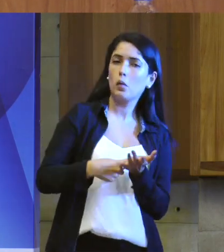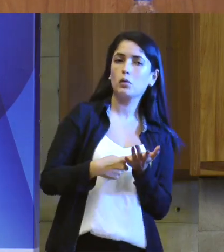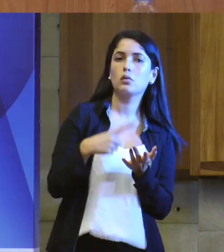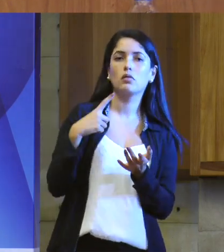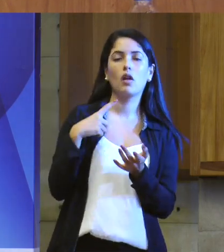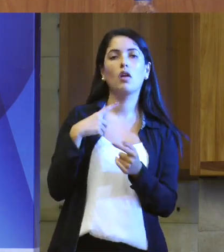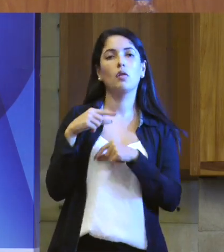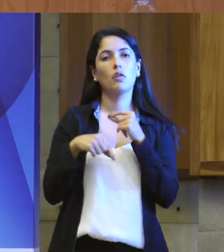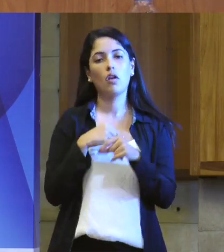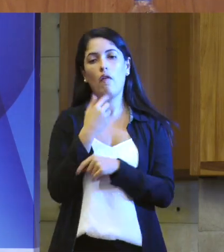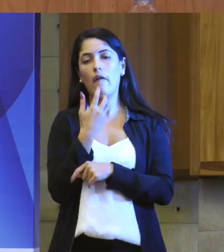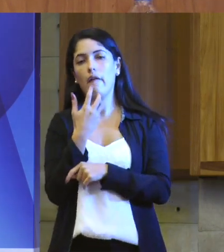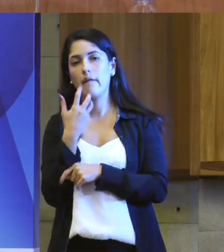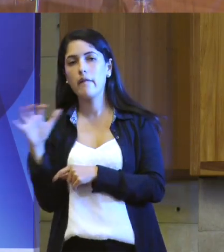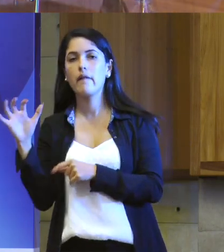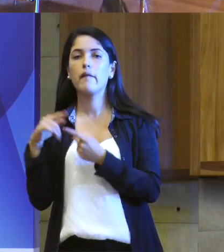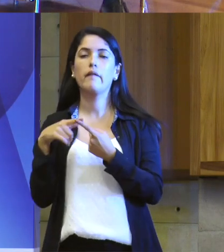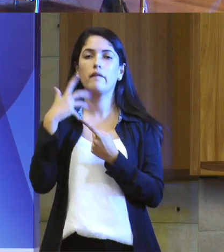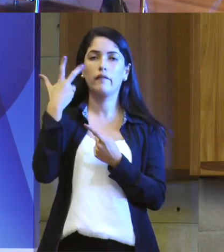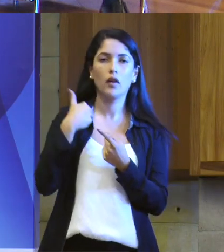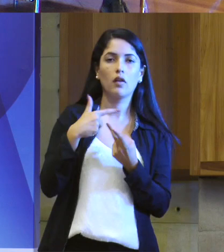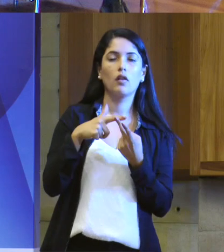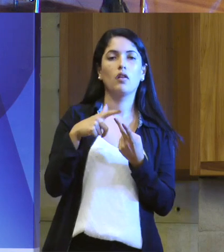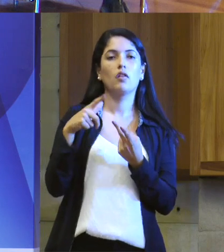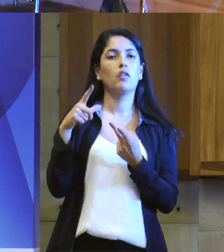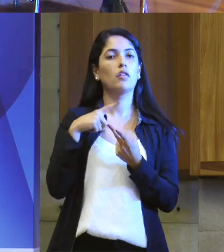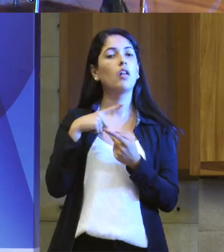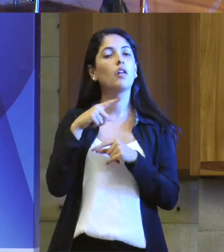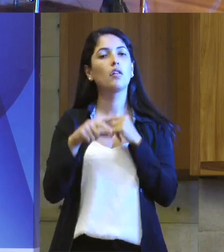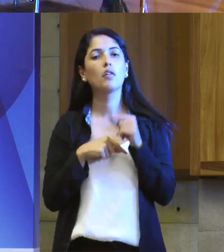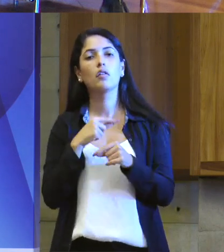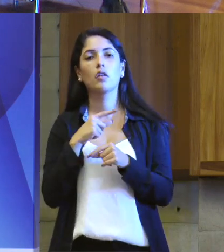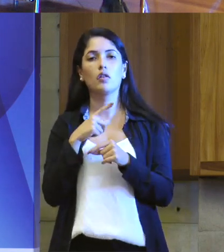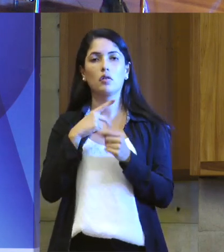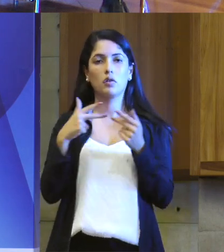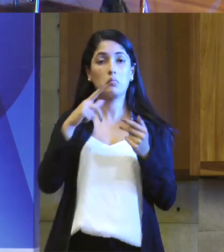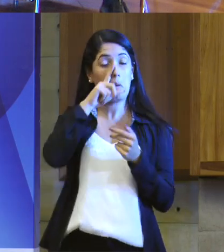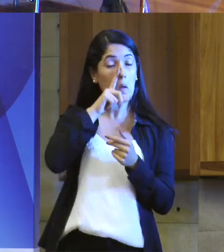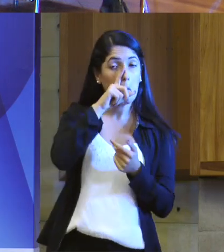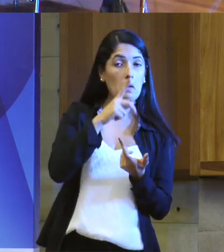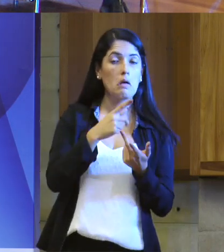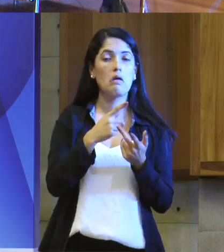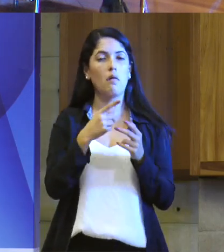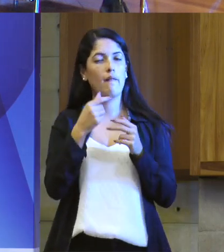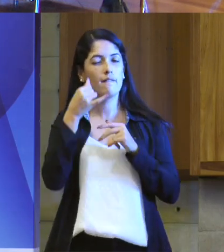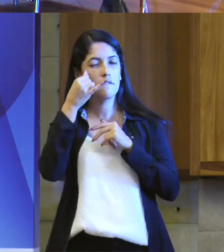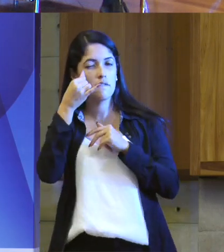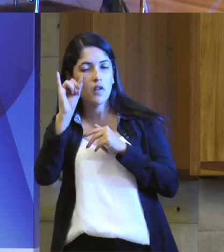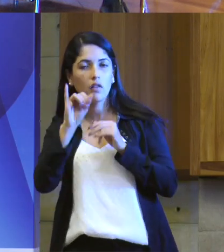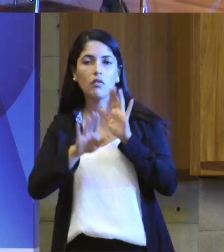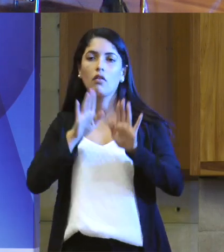a sanidade animal e vegetal das nossas exportações o acordo tem o princípio da precaução o acordo tem um capítulo de desenvolvimento